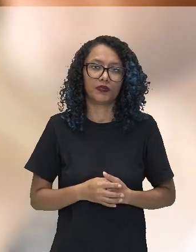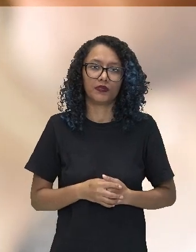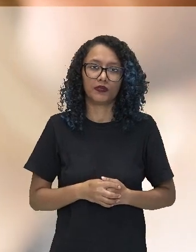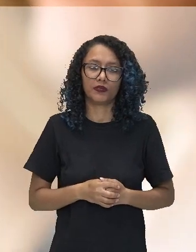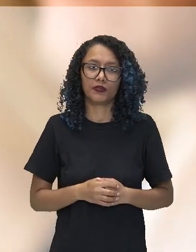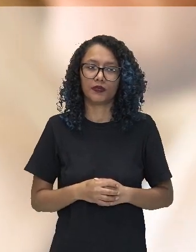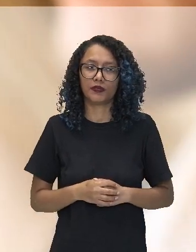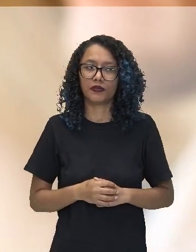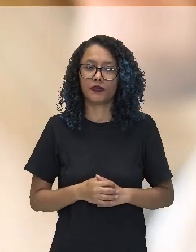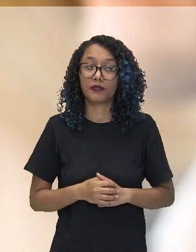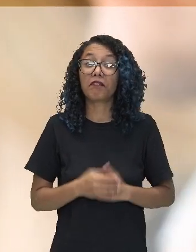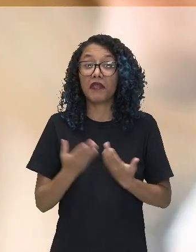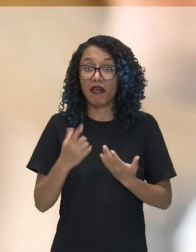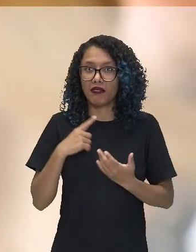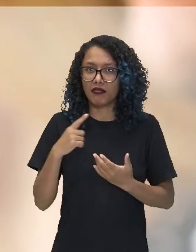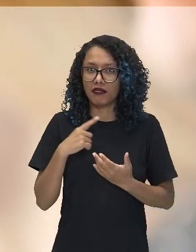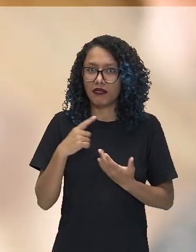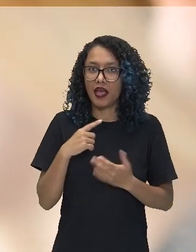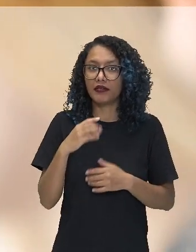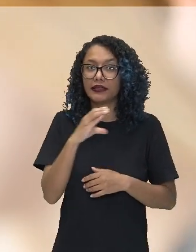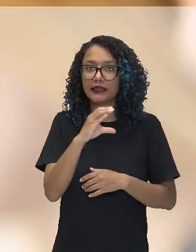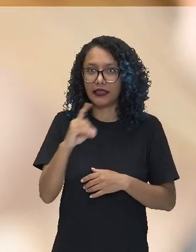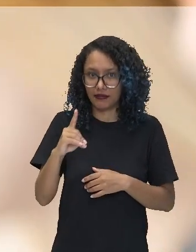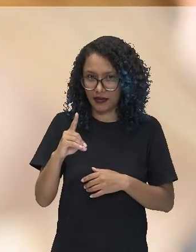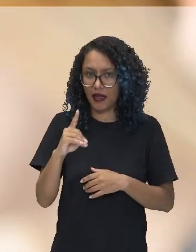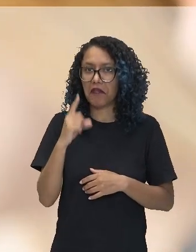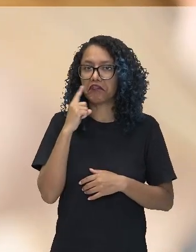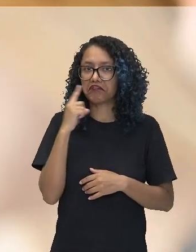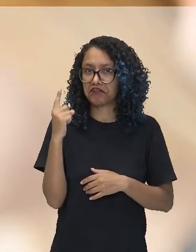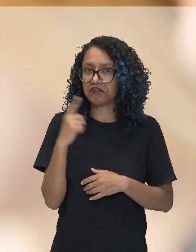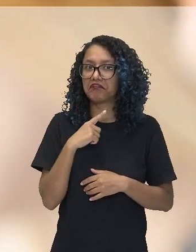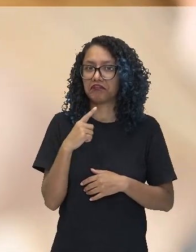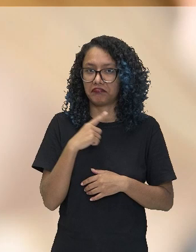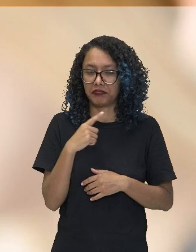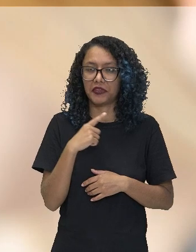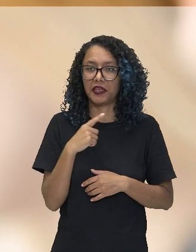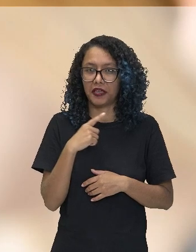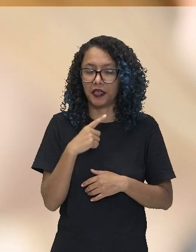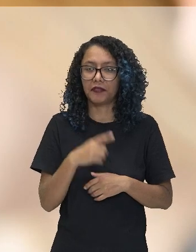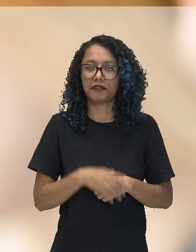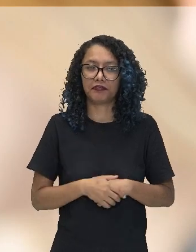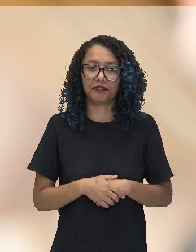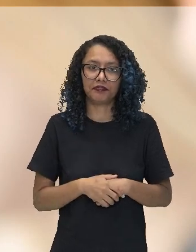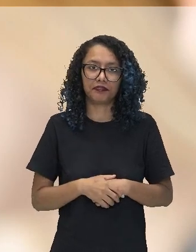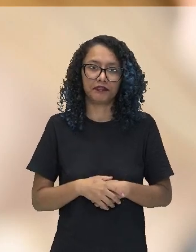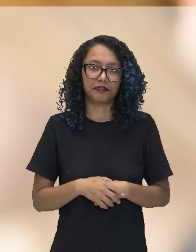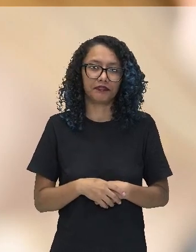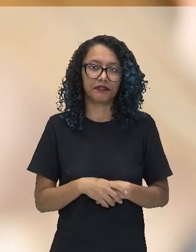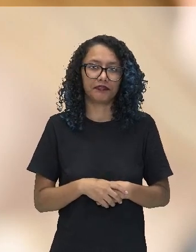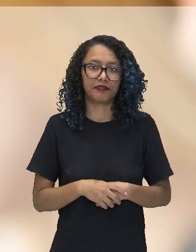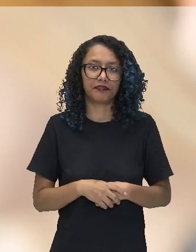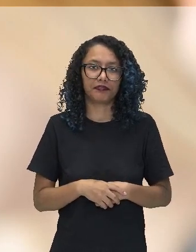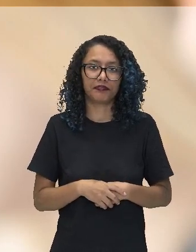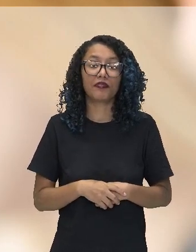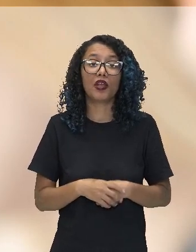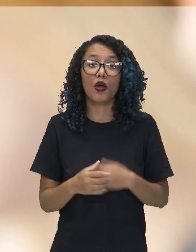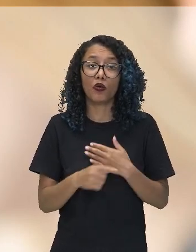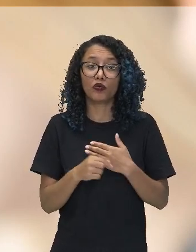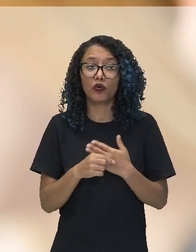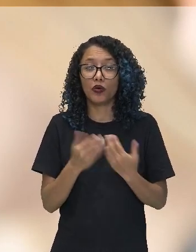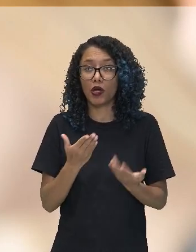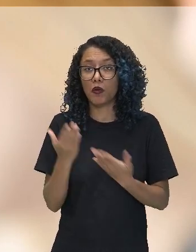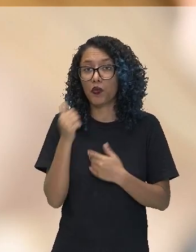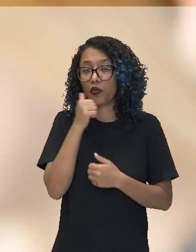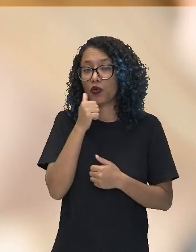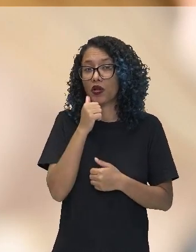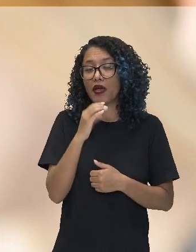direto, tá? Se pierden, Deus se lo pague, e se ganam, buen provecho. Carolina Coronado, ao escrever,